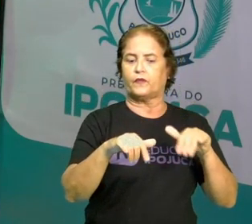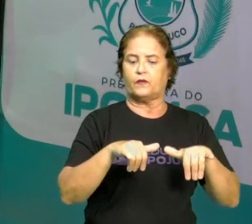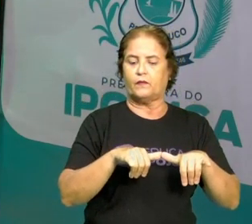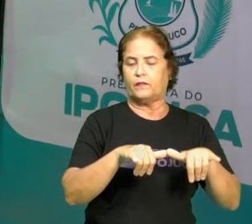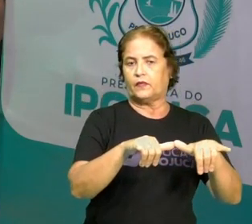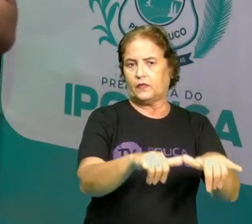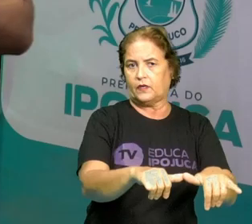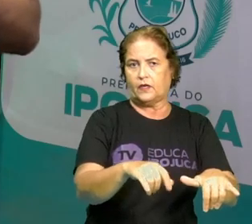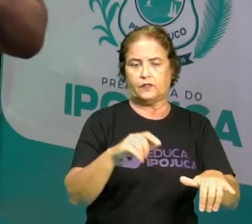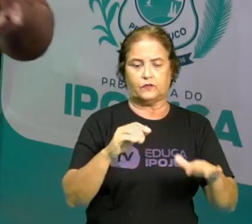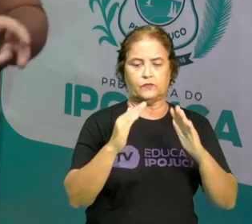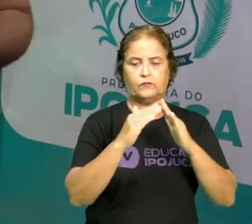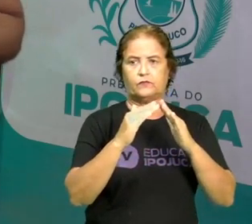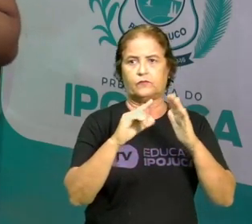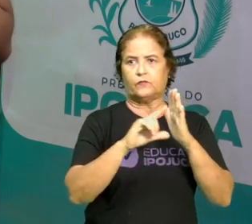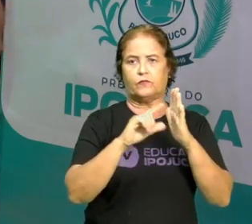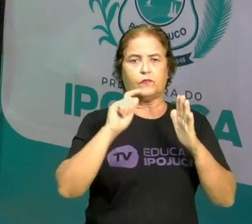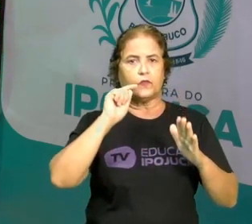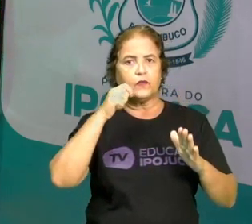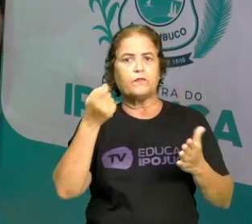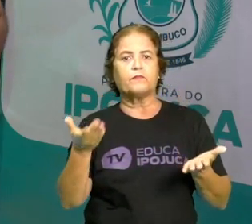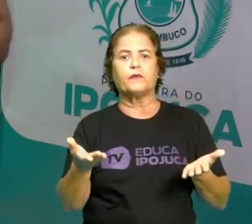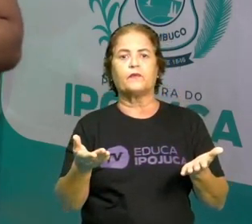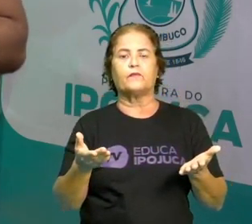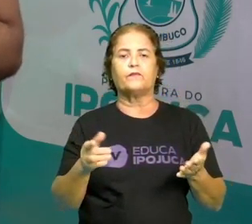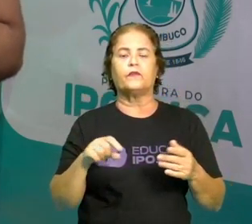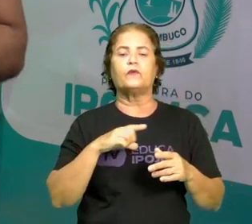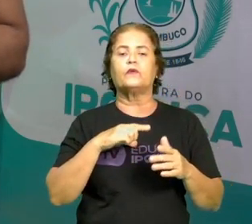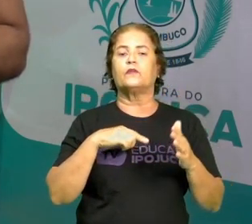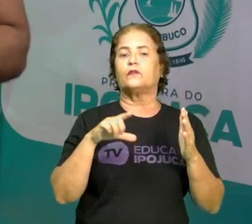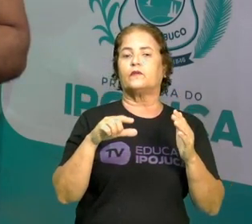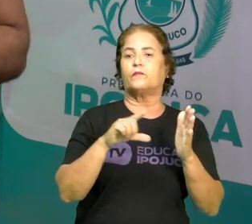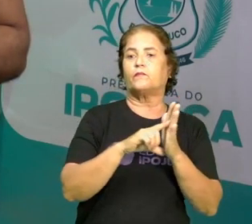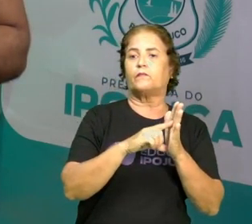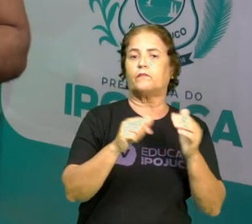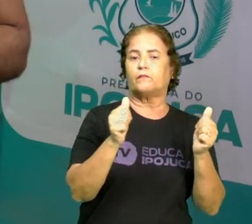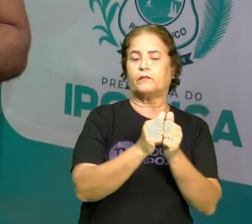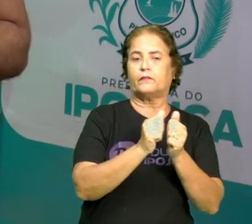né? Quais são os comércios? Quais são as outras coisas que tem por perto?